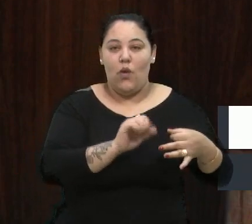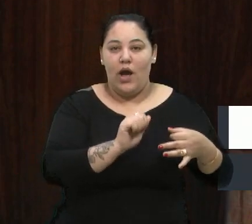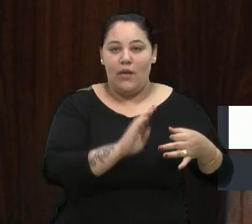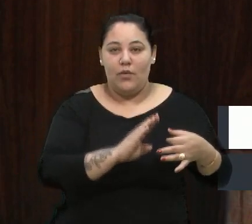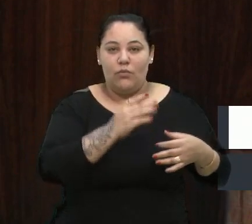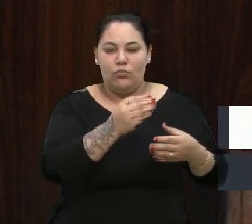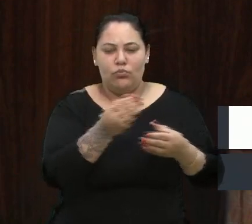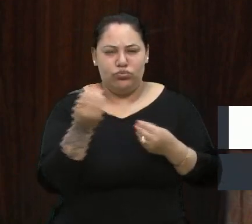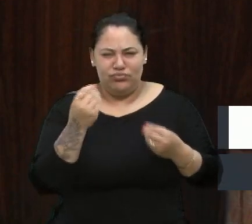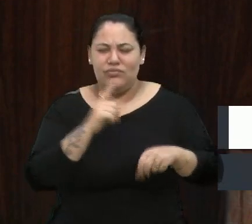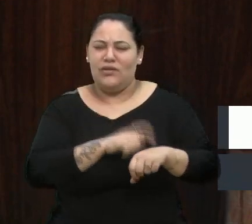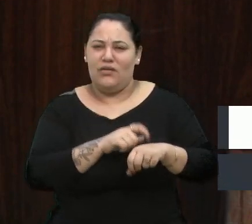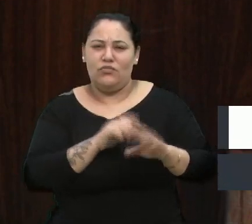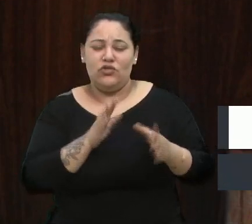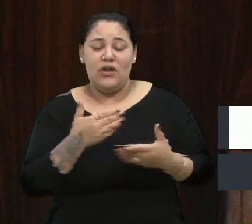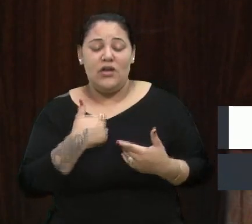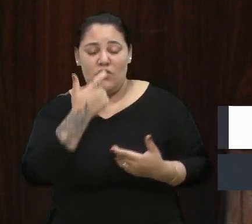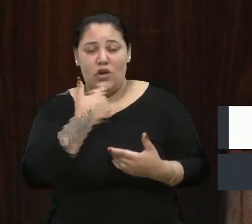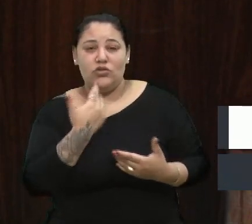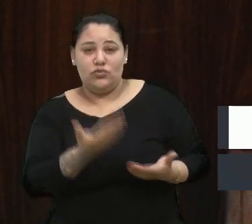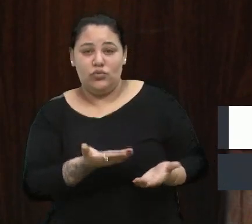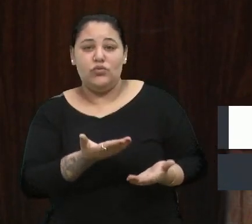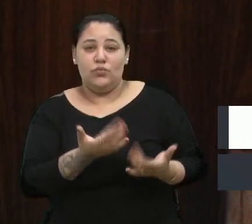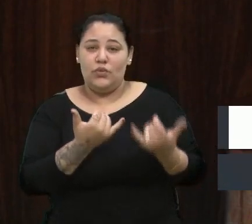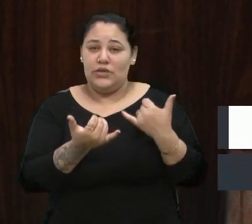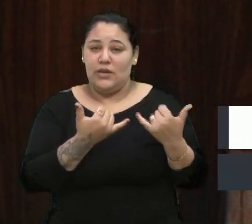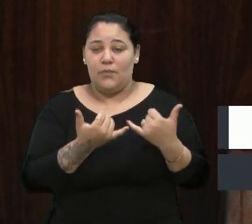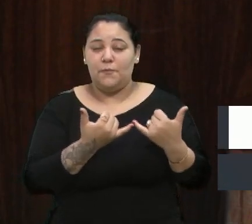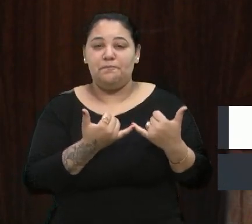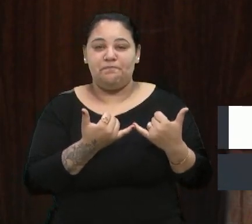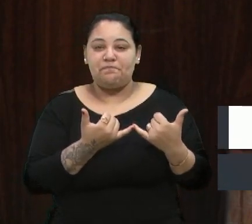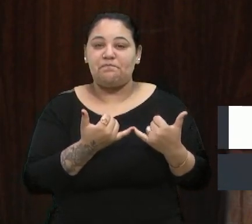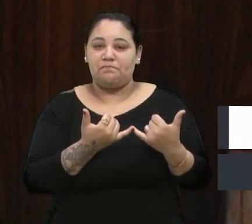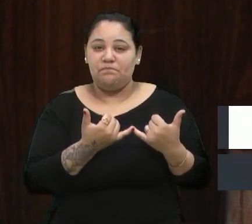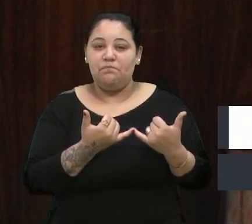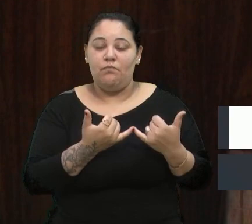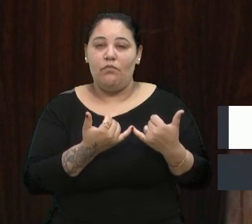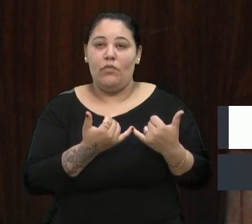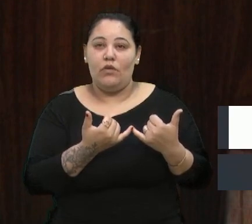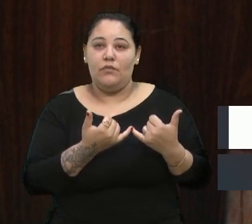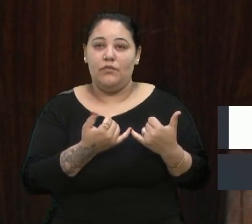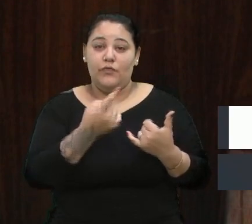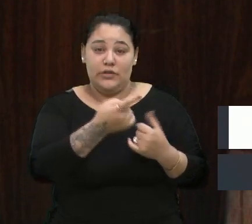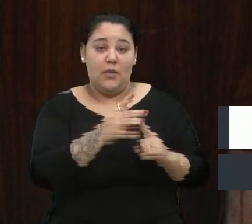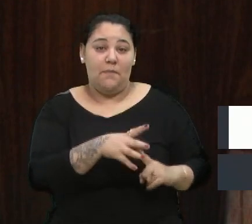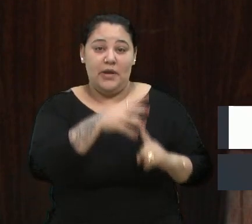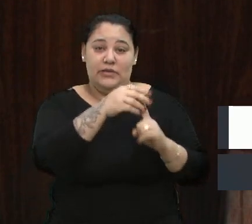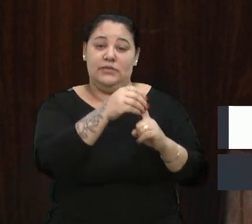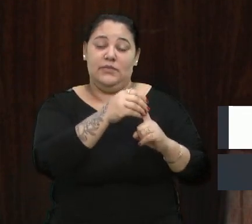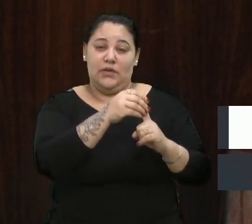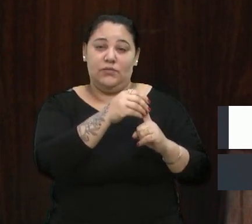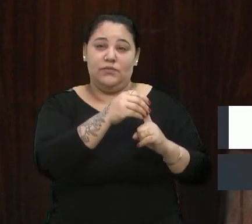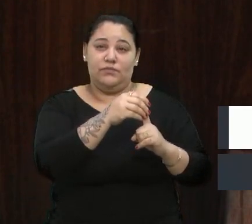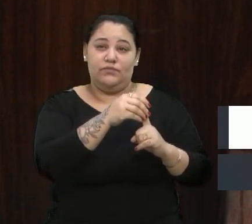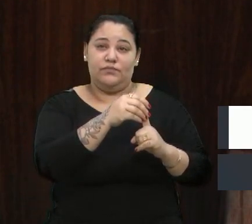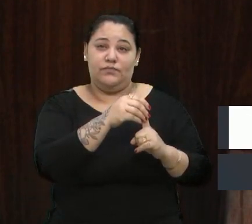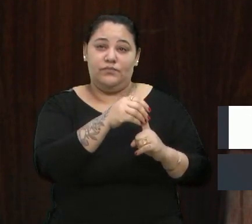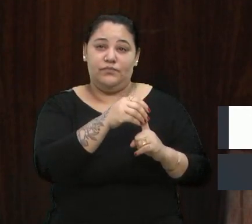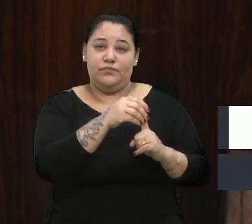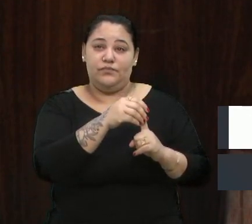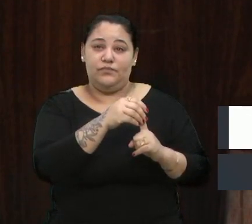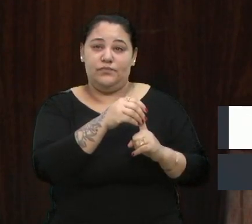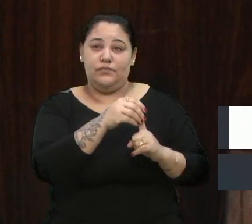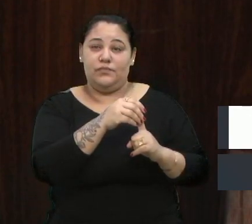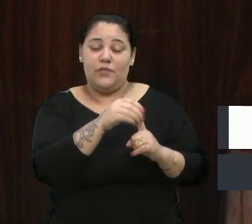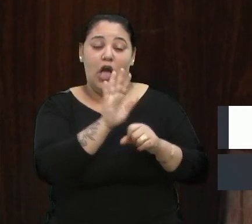senhor, eu acho que aquele trabalho que me botou o senhor à frente um prefeito que a gente sabe que fez para essa